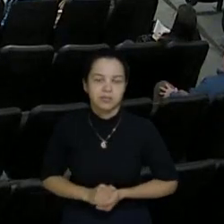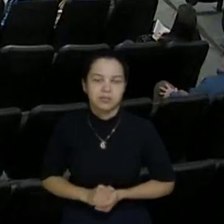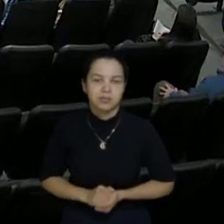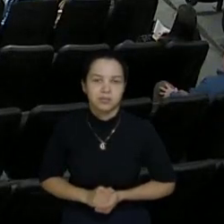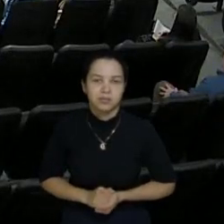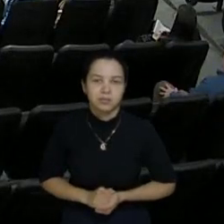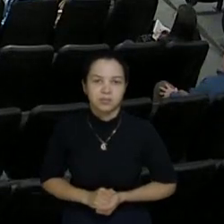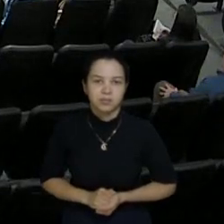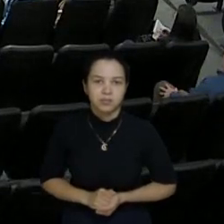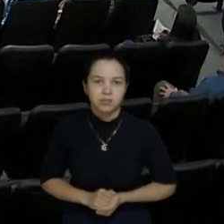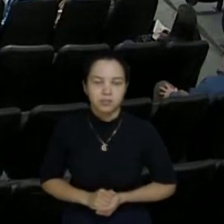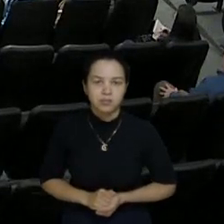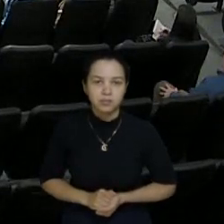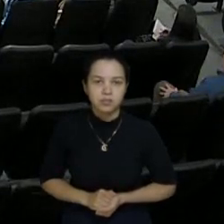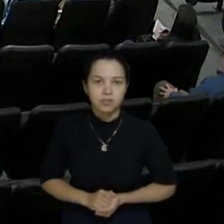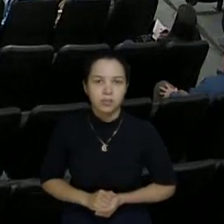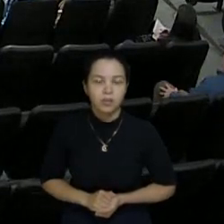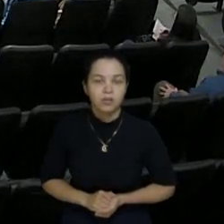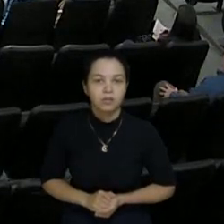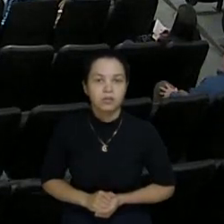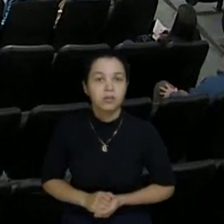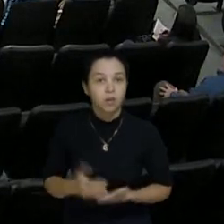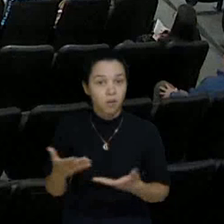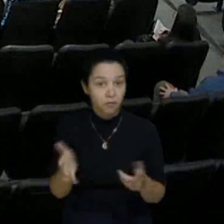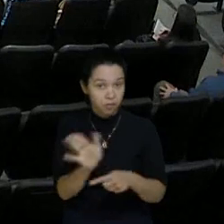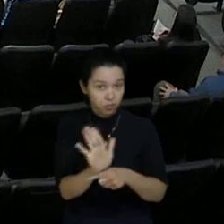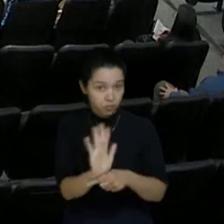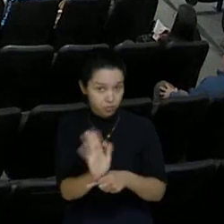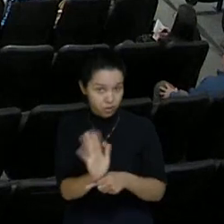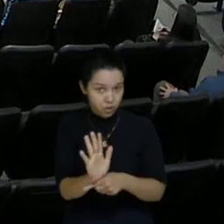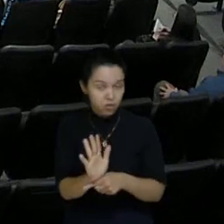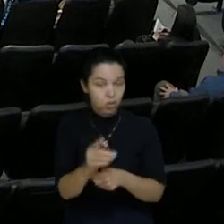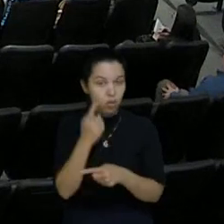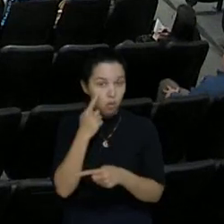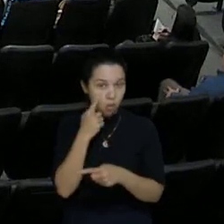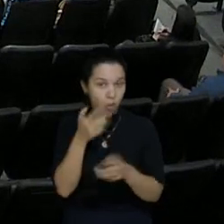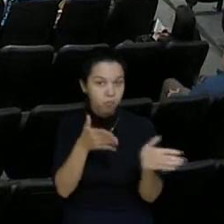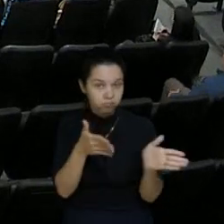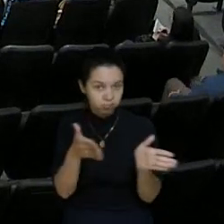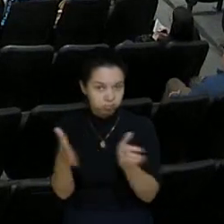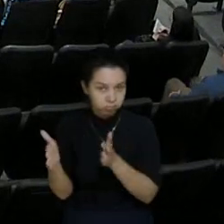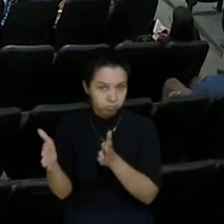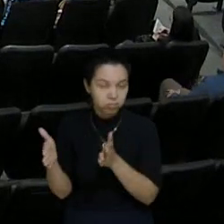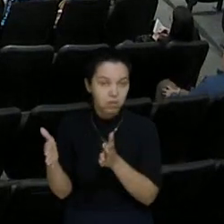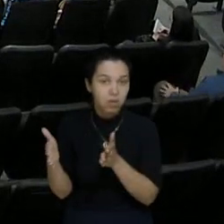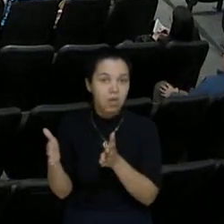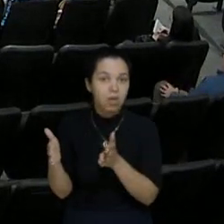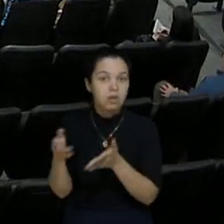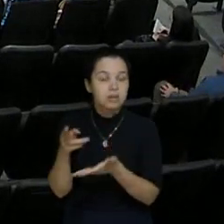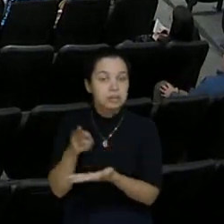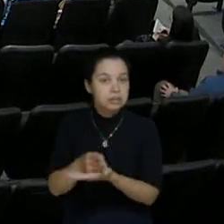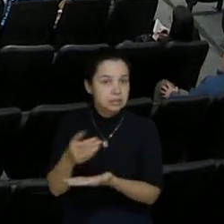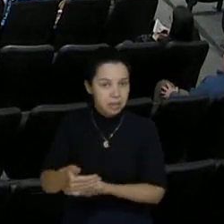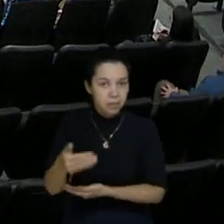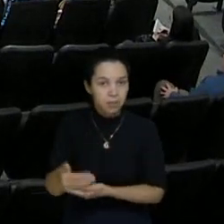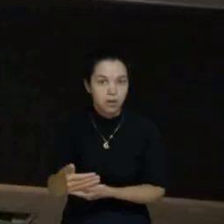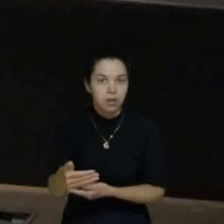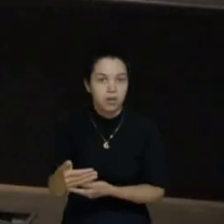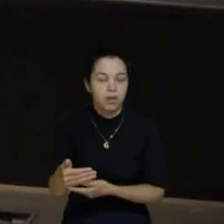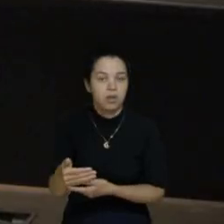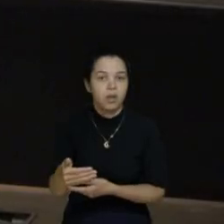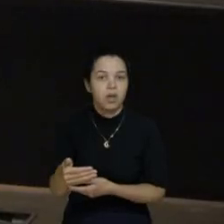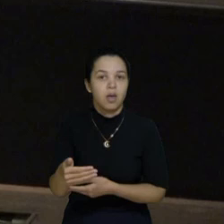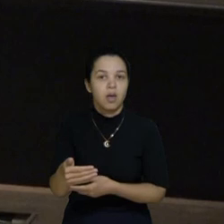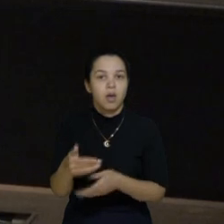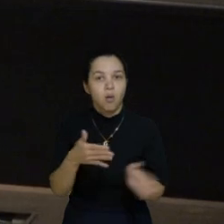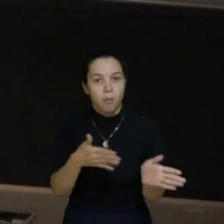né E aí gente eu quero passar um vídeo que eu passo sempre nas formações eh eu peço desculpas os meus vídeos